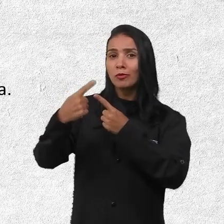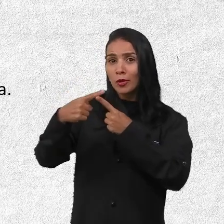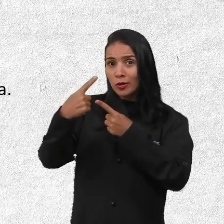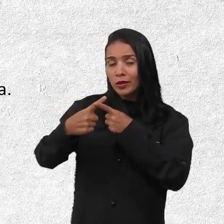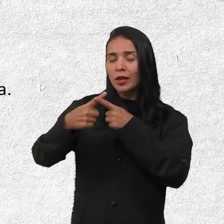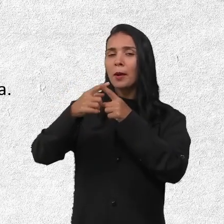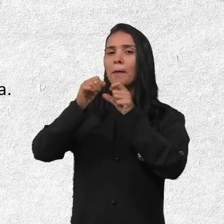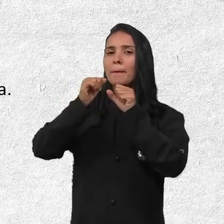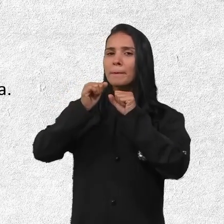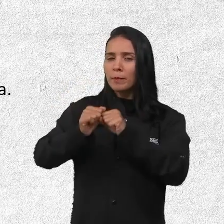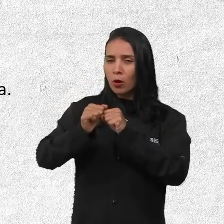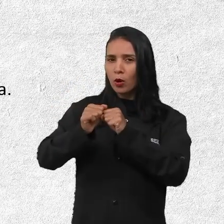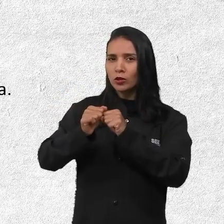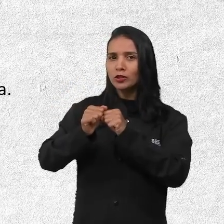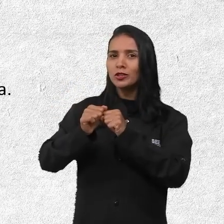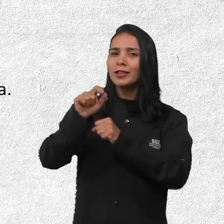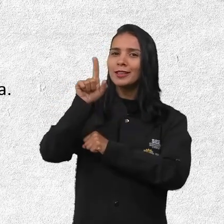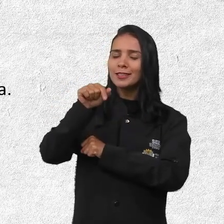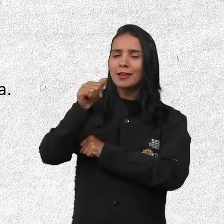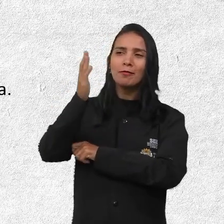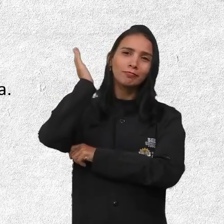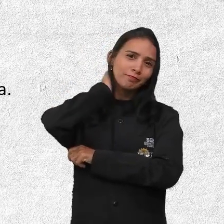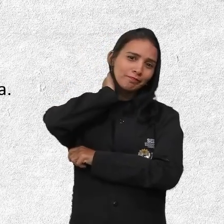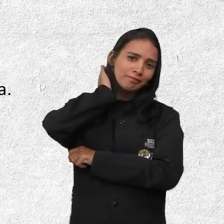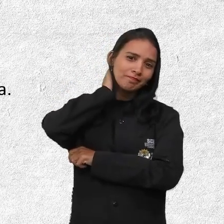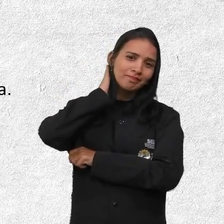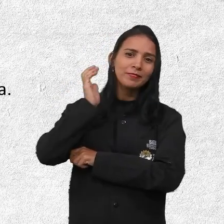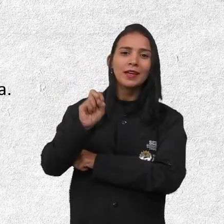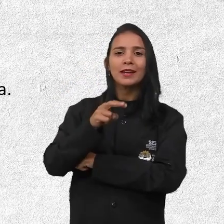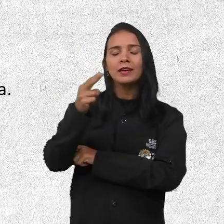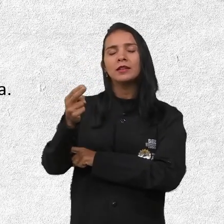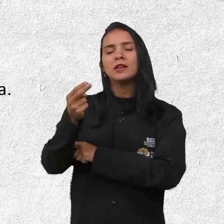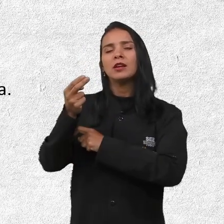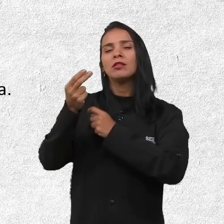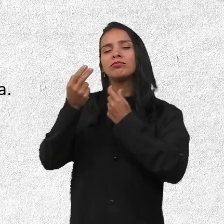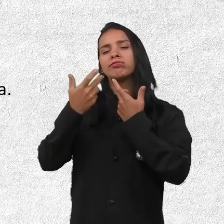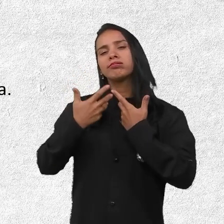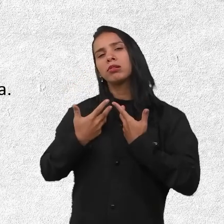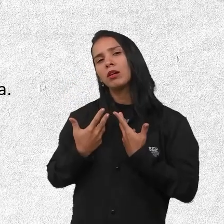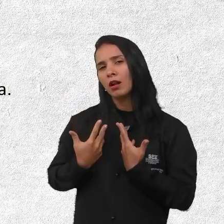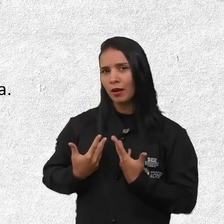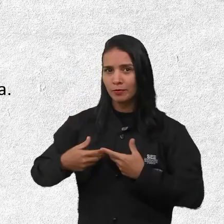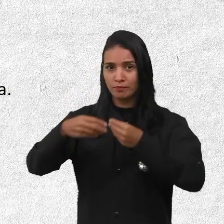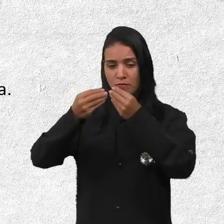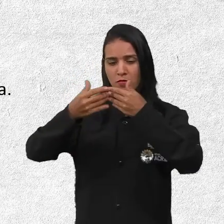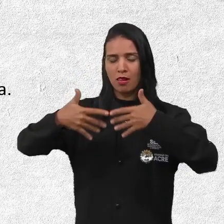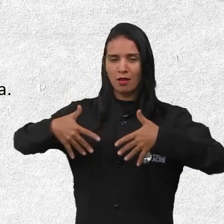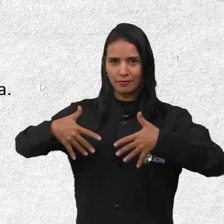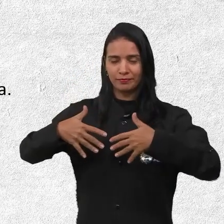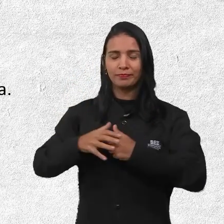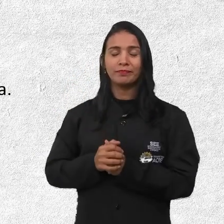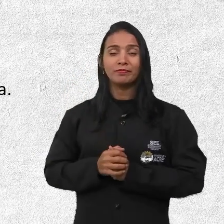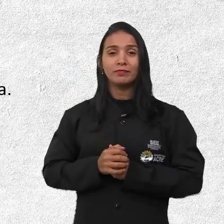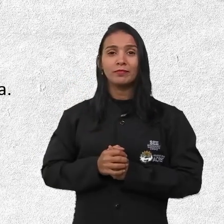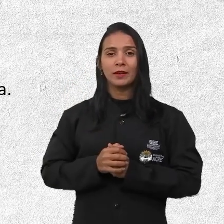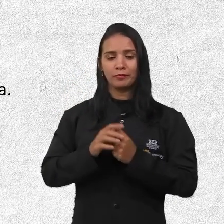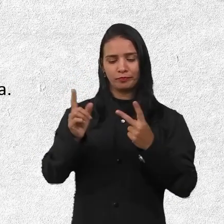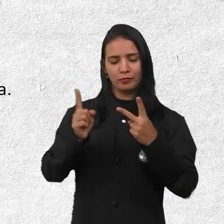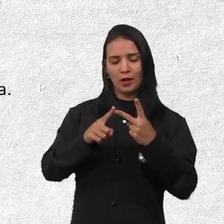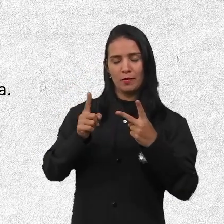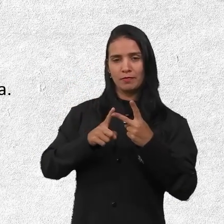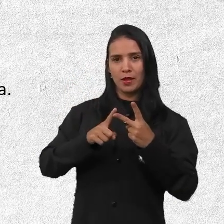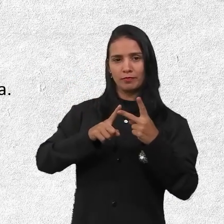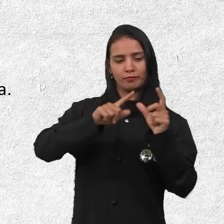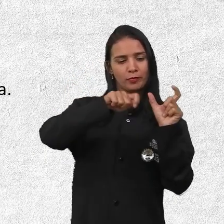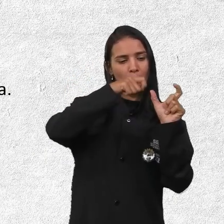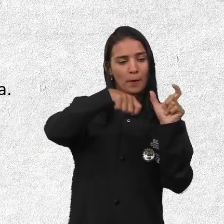como preguiça ou realmente amolecer. A polissemia, porque a palavra mole tem